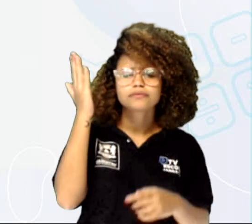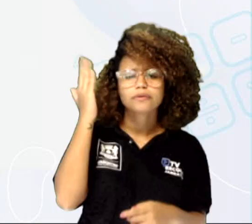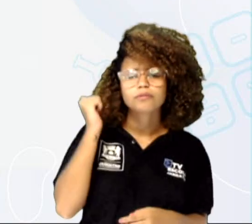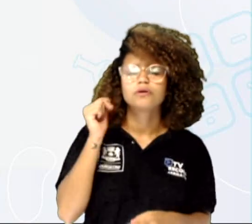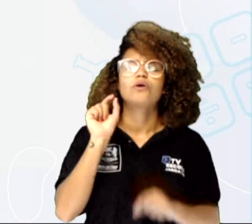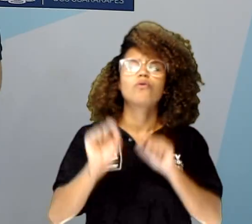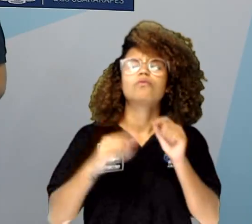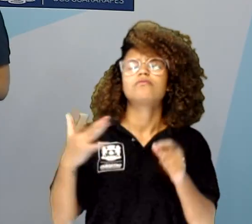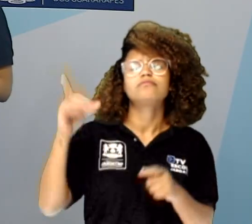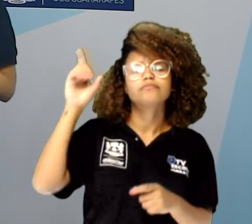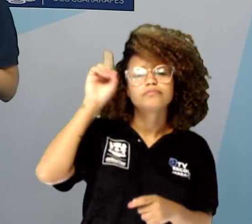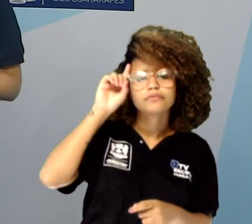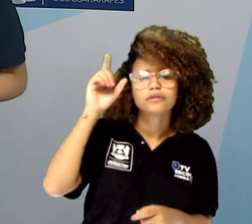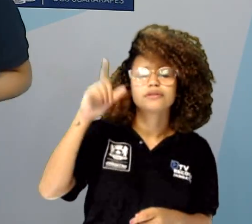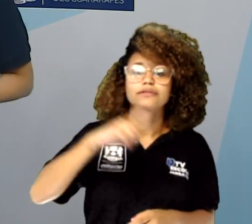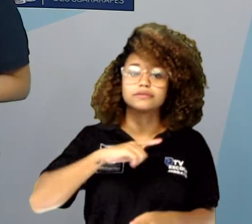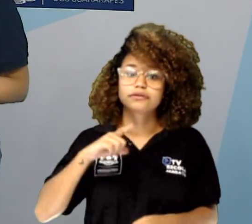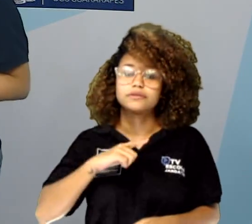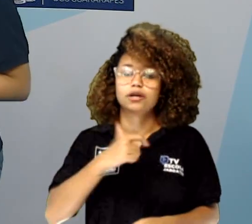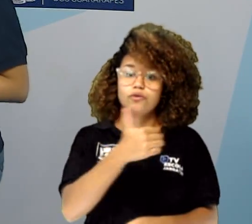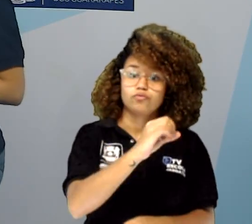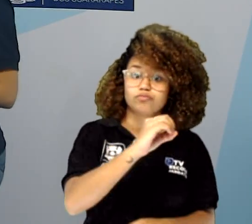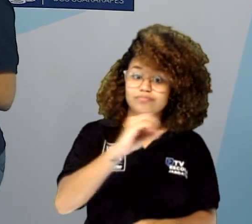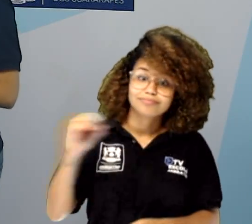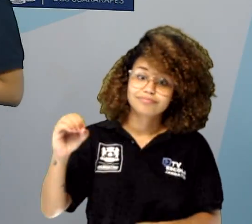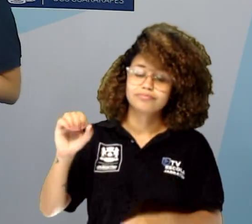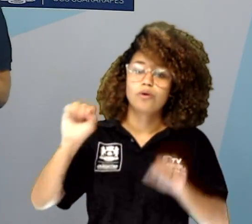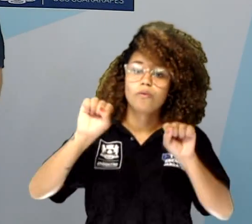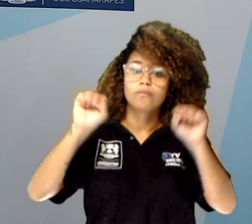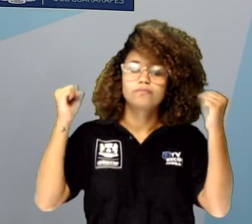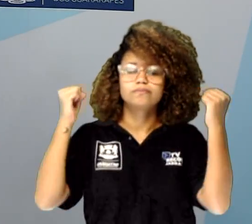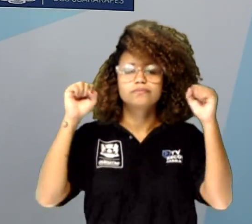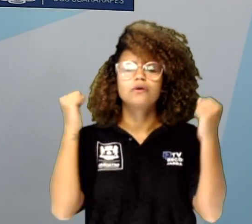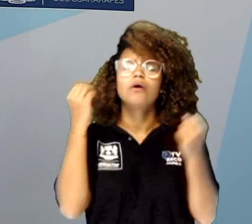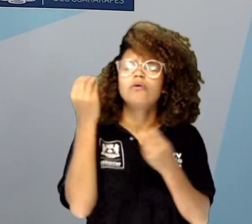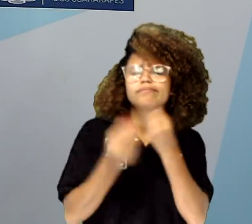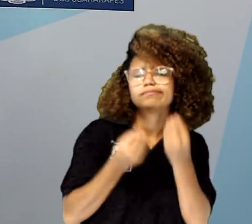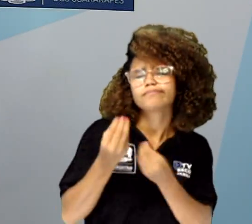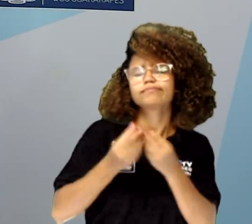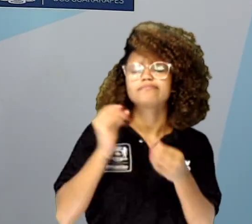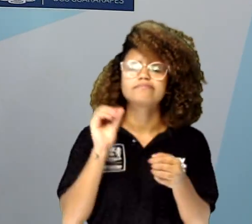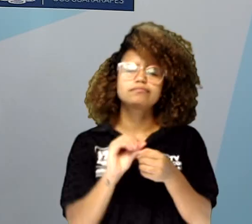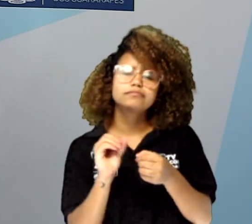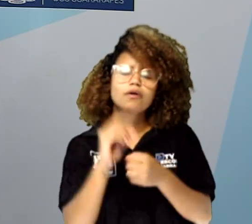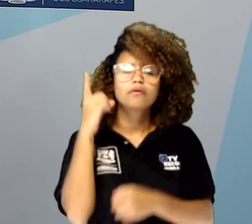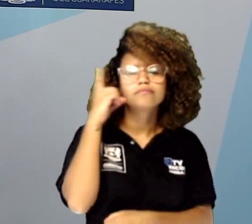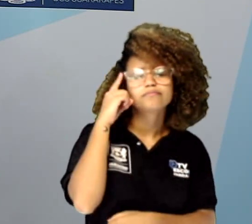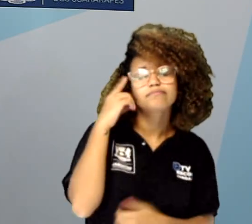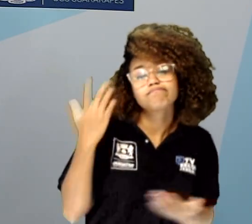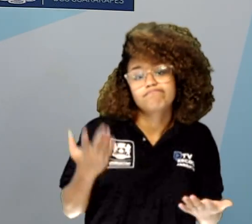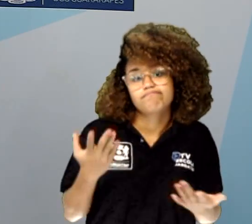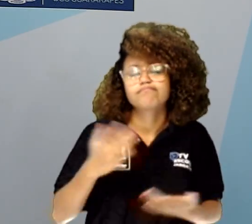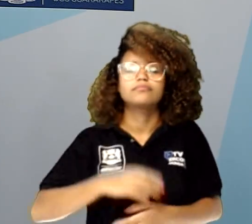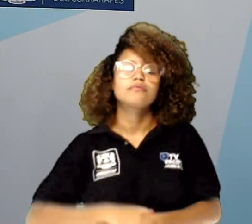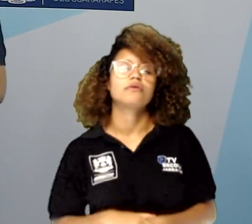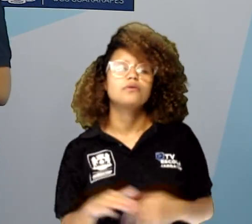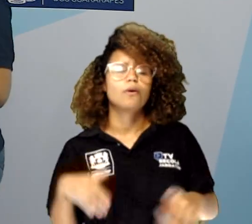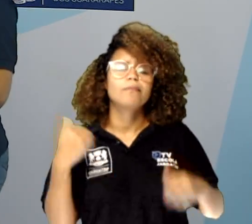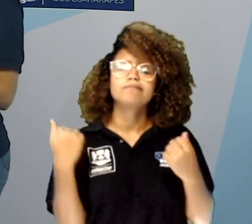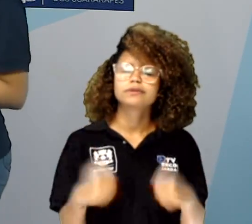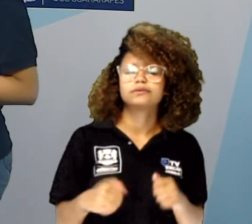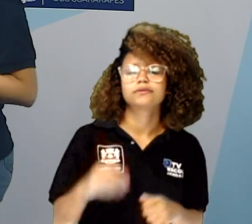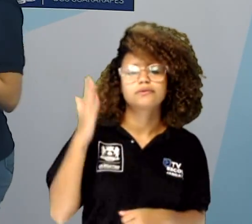dia da semana vai cair o 100º treino. Então, como é que a gente vai fazer essa noção desse ciclo, né? Primeiro eu preciso